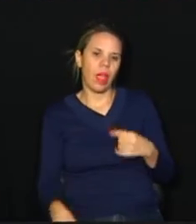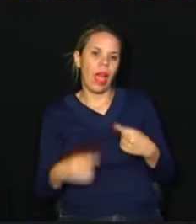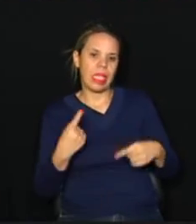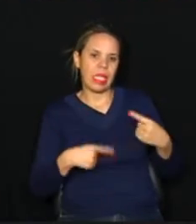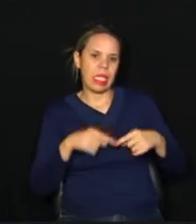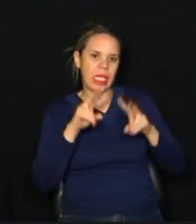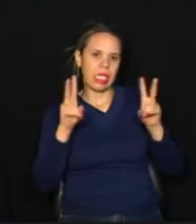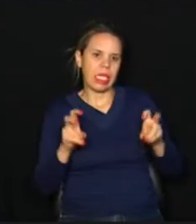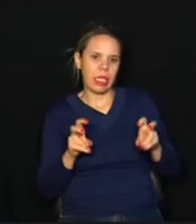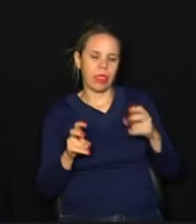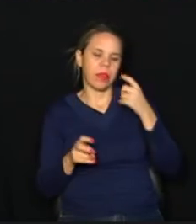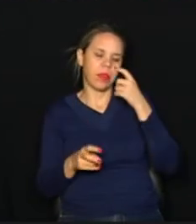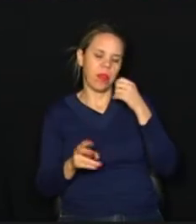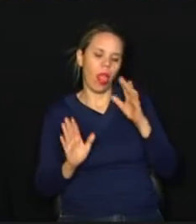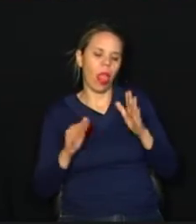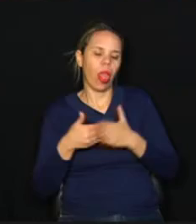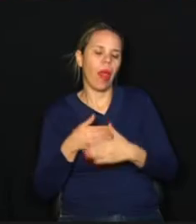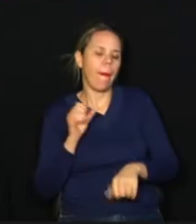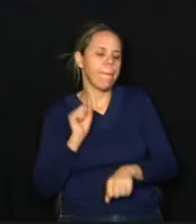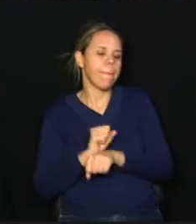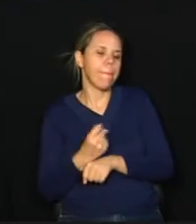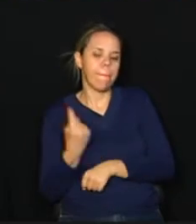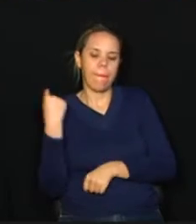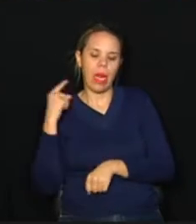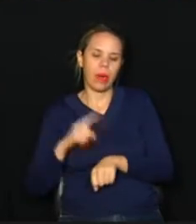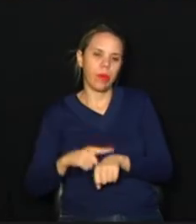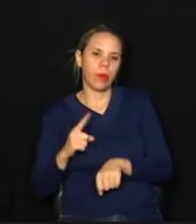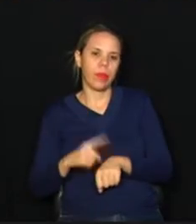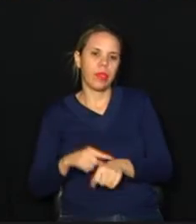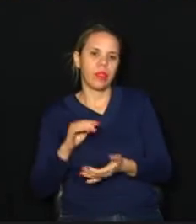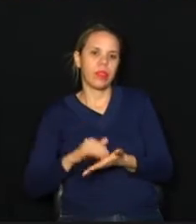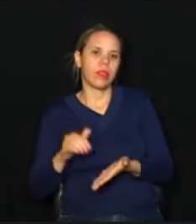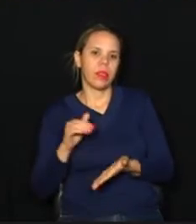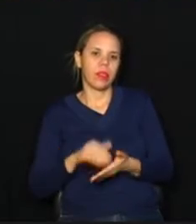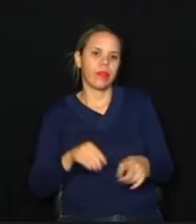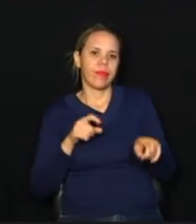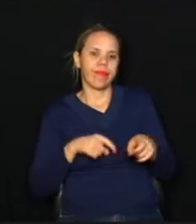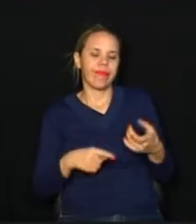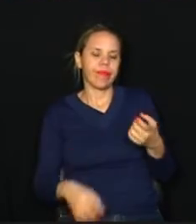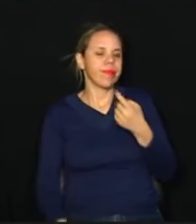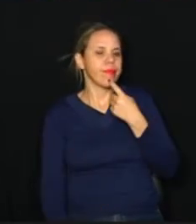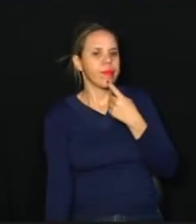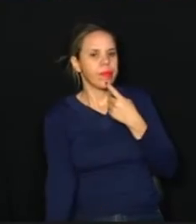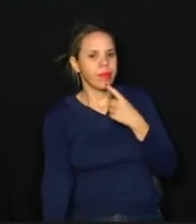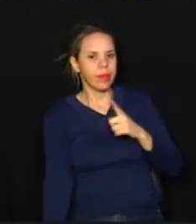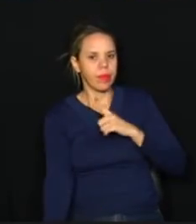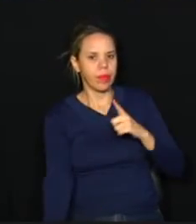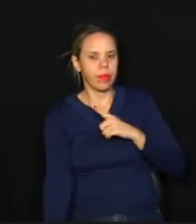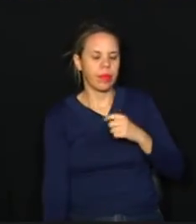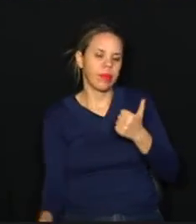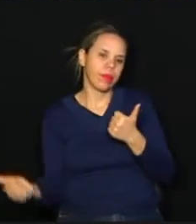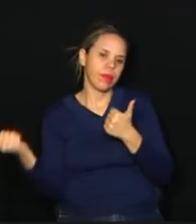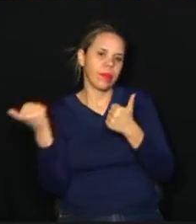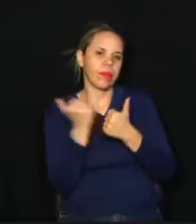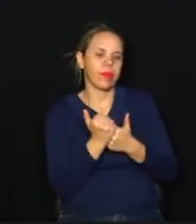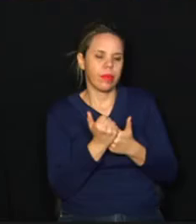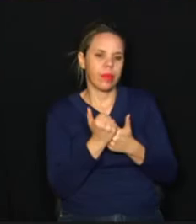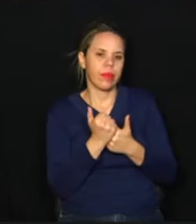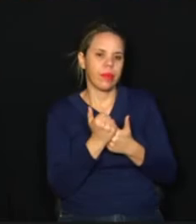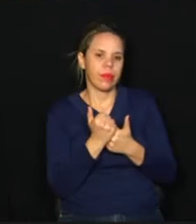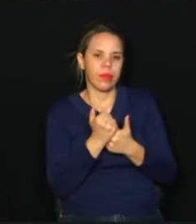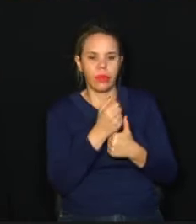pouquinho descontinuado no momento, porque a Secretaria da Agricultura teve uma substituição de